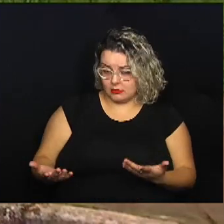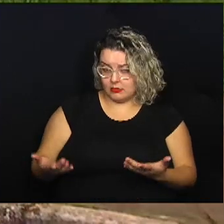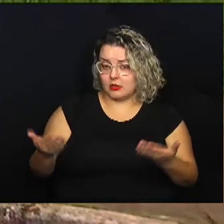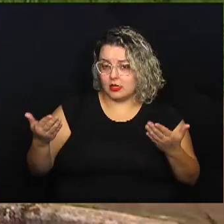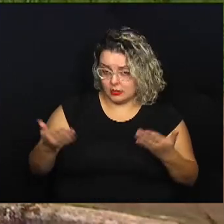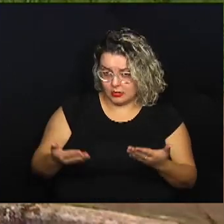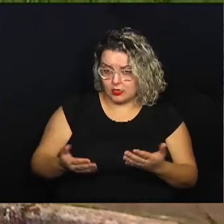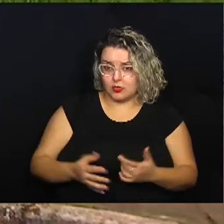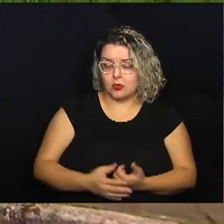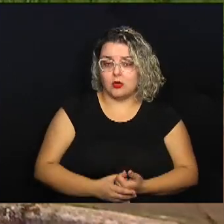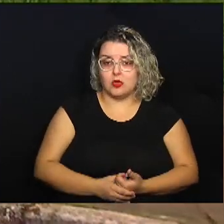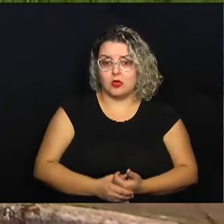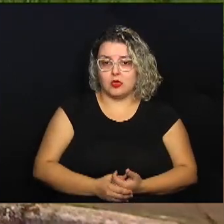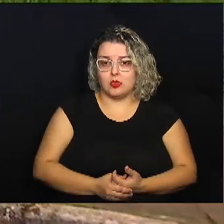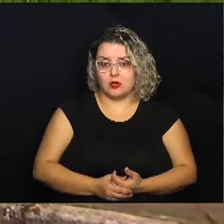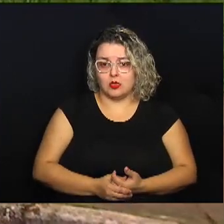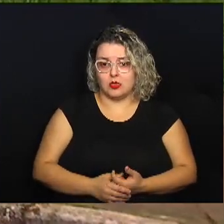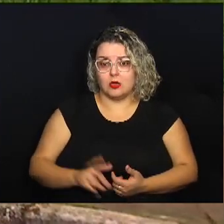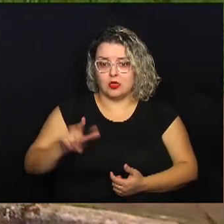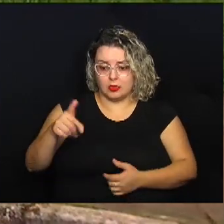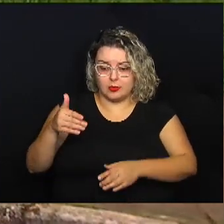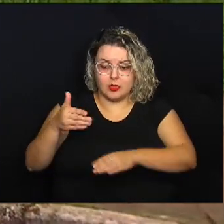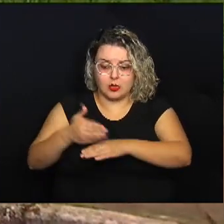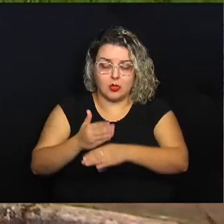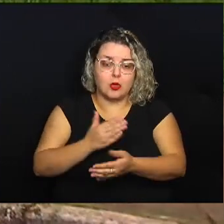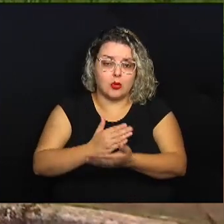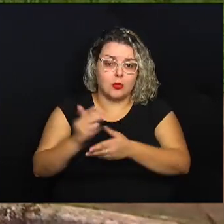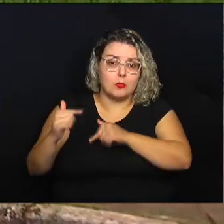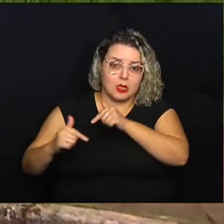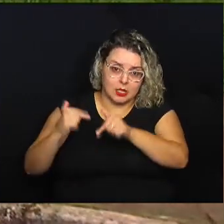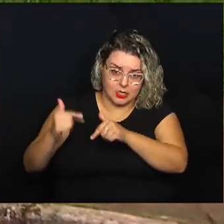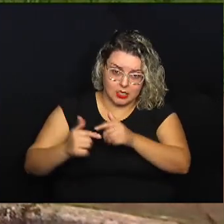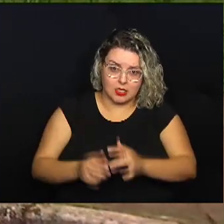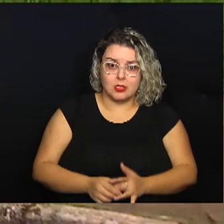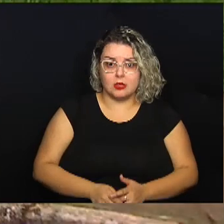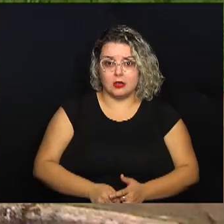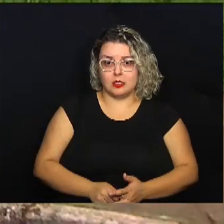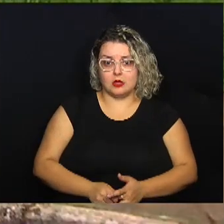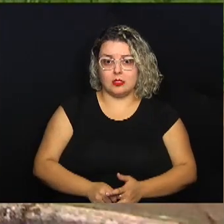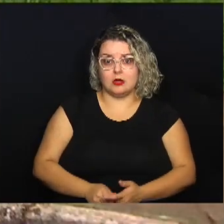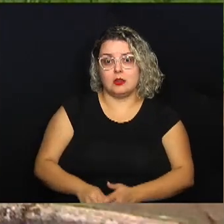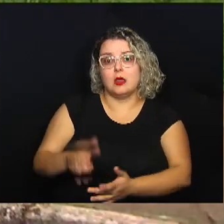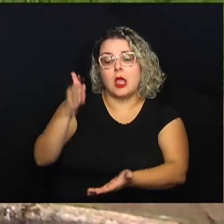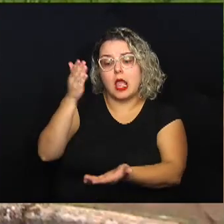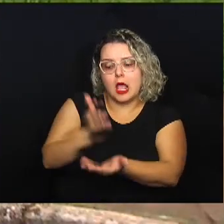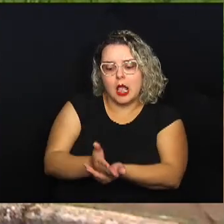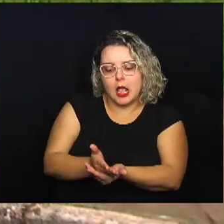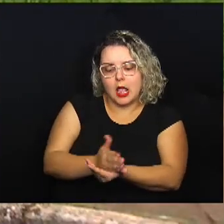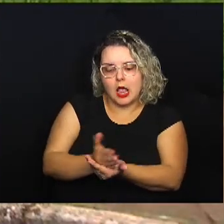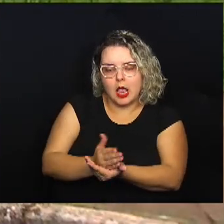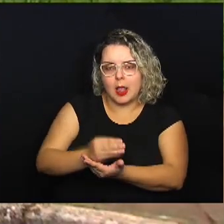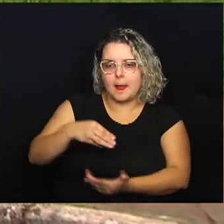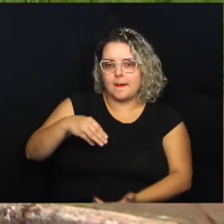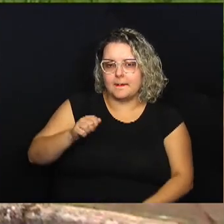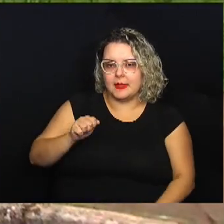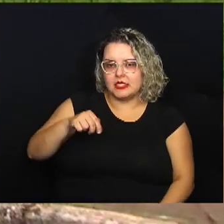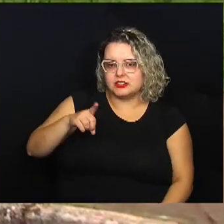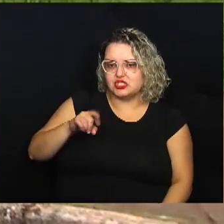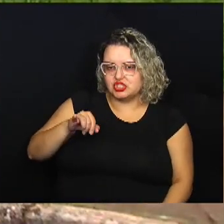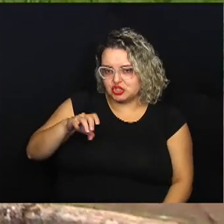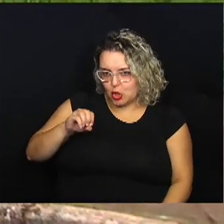Agora, depois que eu entrei, a gente começou a trabalhar sobre a mandioca, né? O que a mandioca traz,